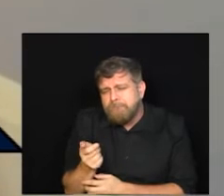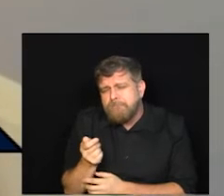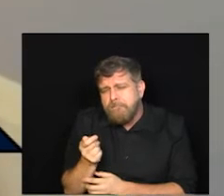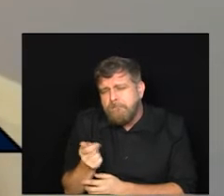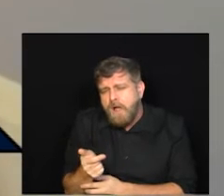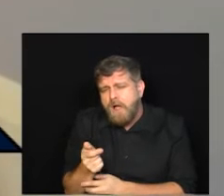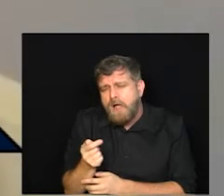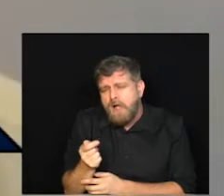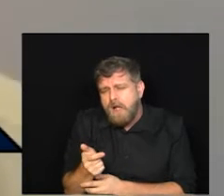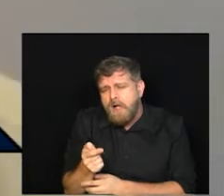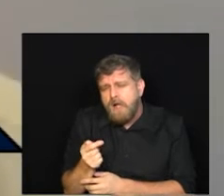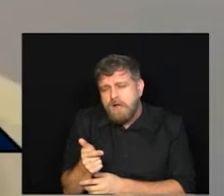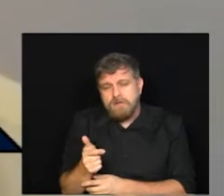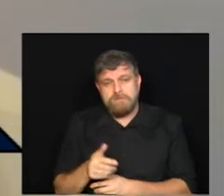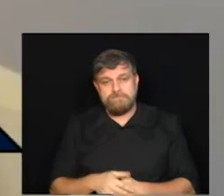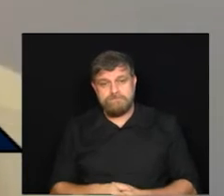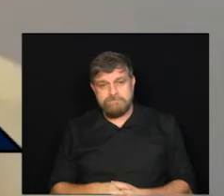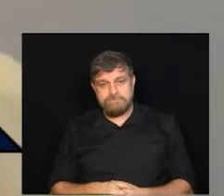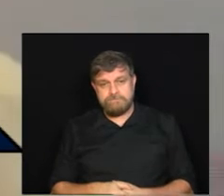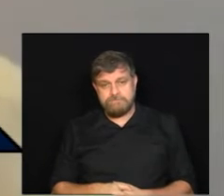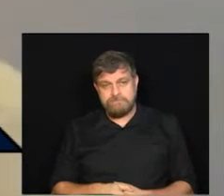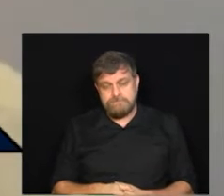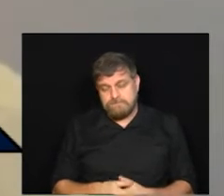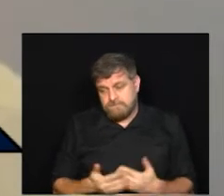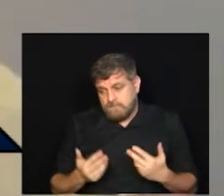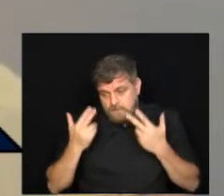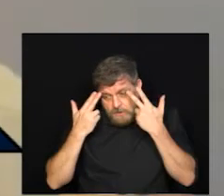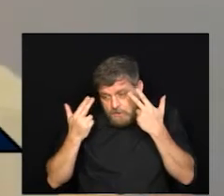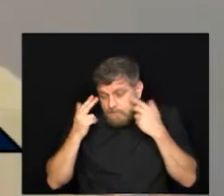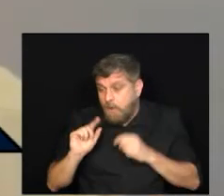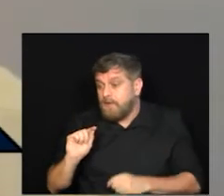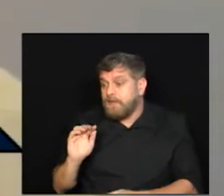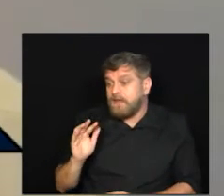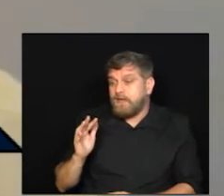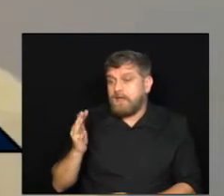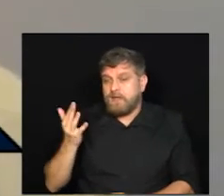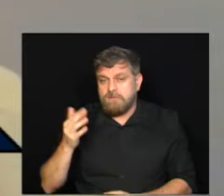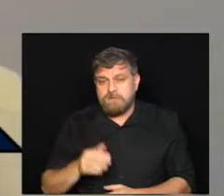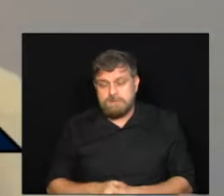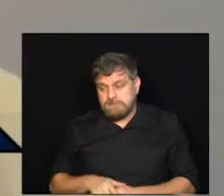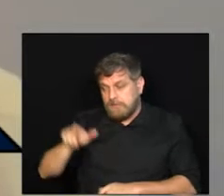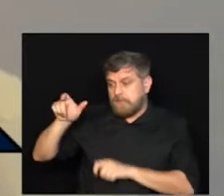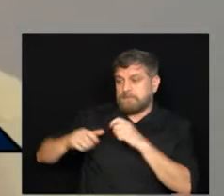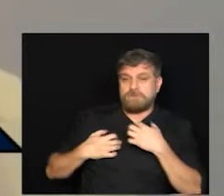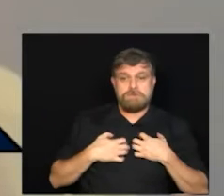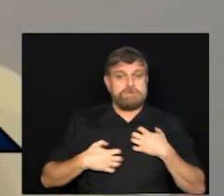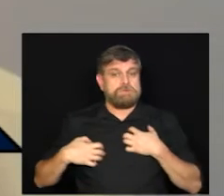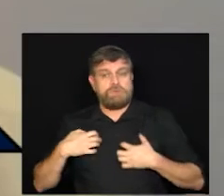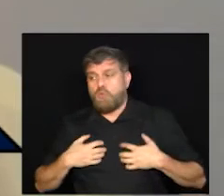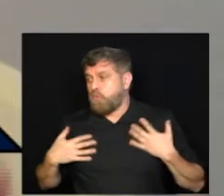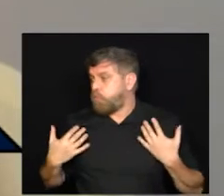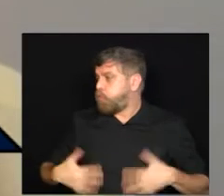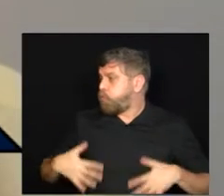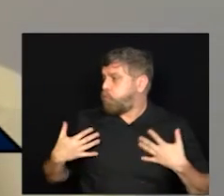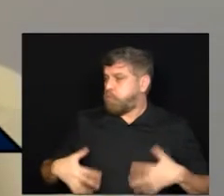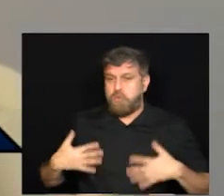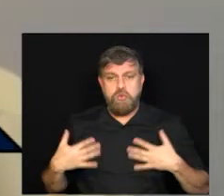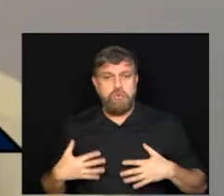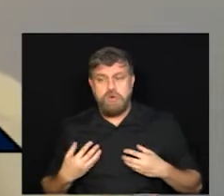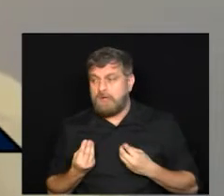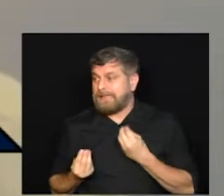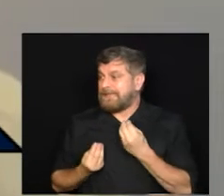conta-gotas. E é comum, numa situação como essa, de desespero,